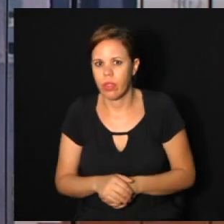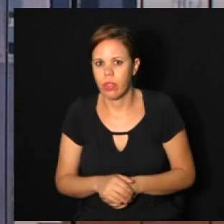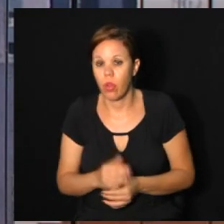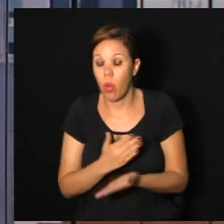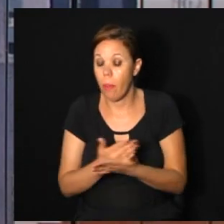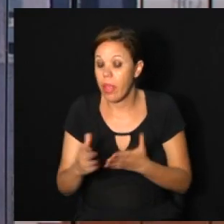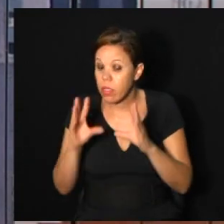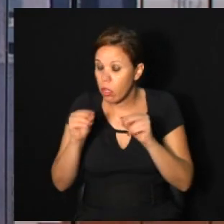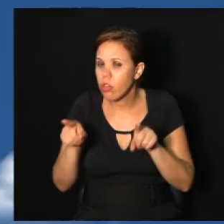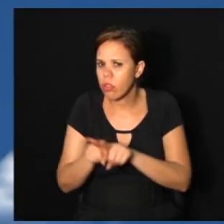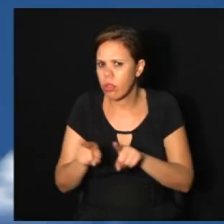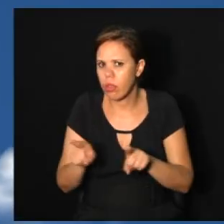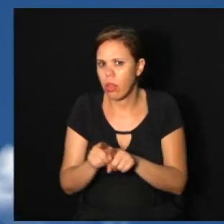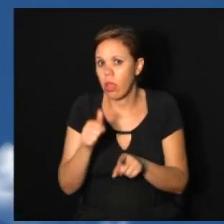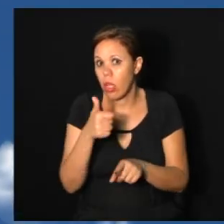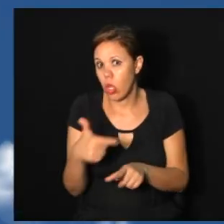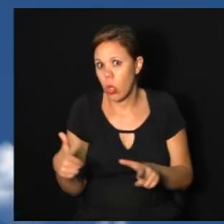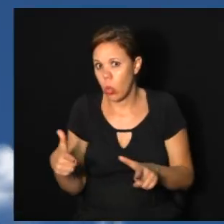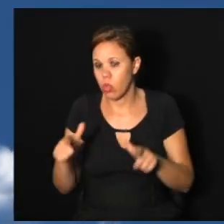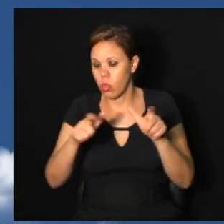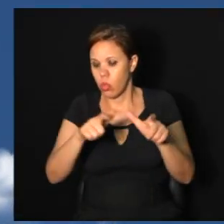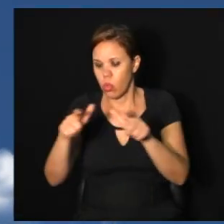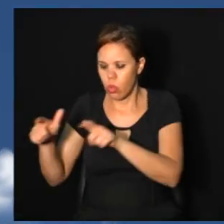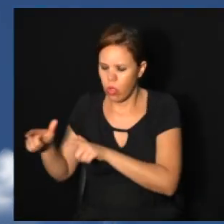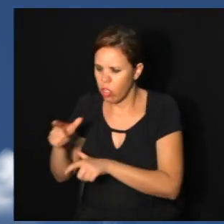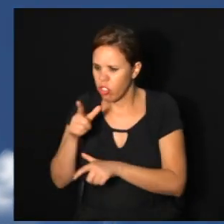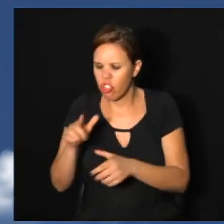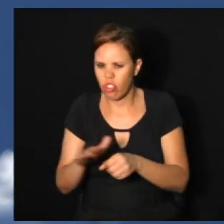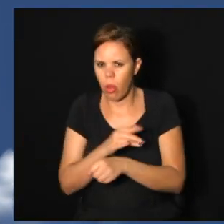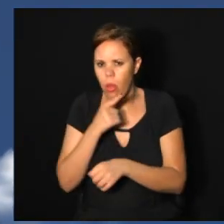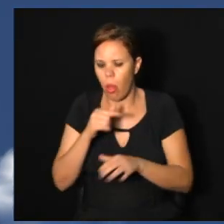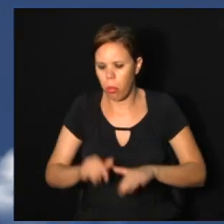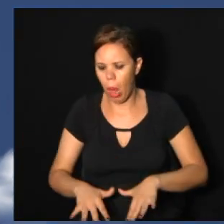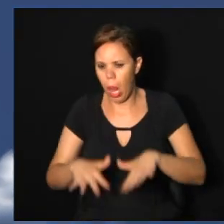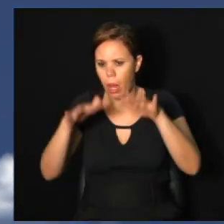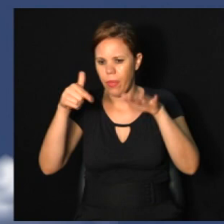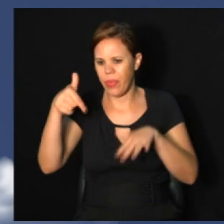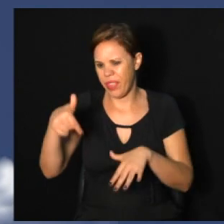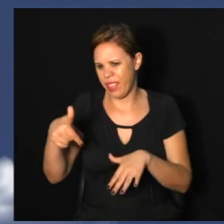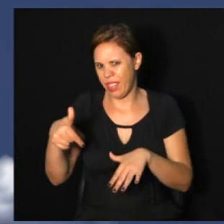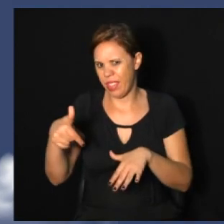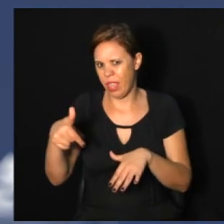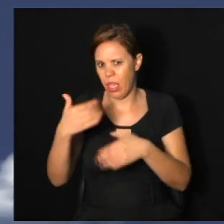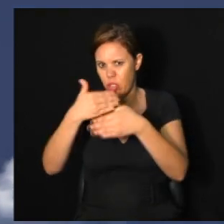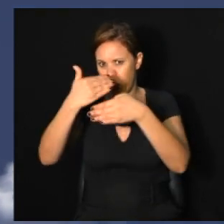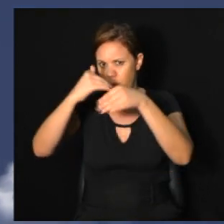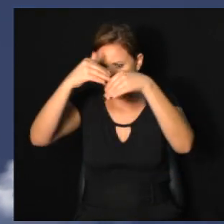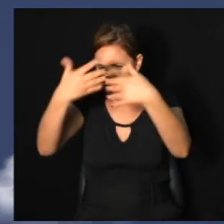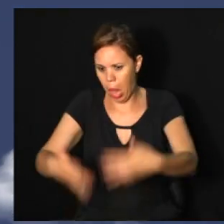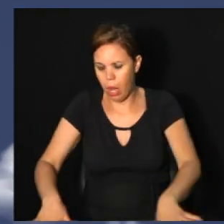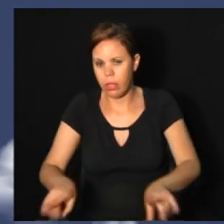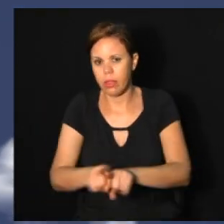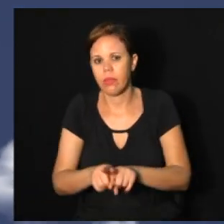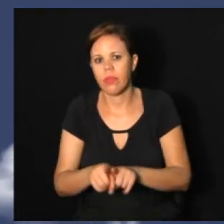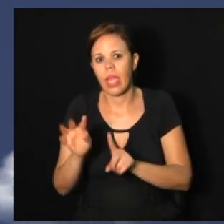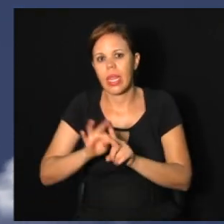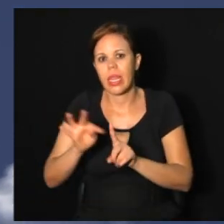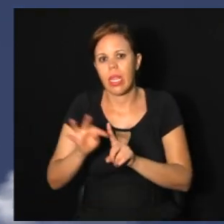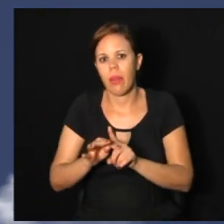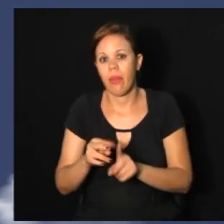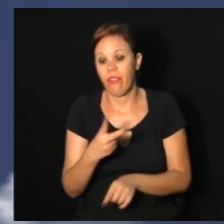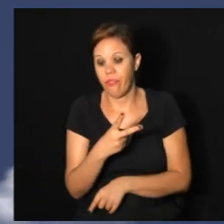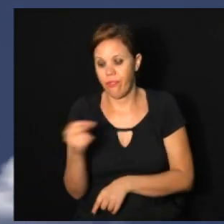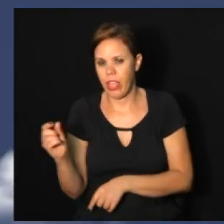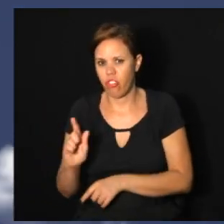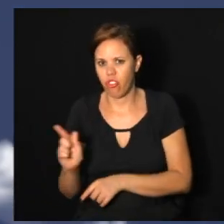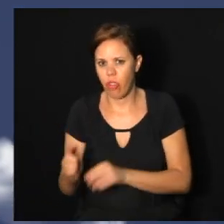noite. 12 alagamentos de imóveis e 7 quedas de muros. Sobre as temperaturas aí na sua tela, mínima de 20